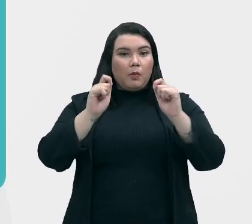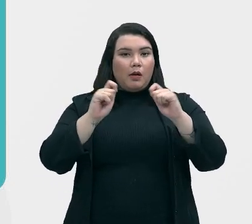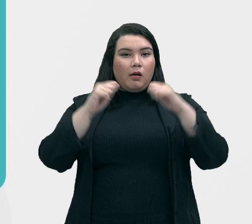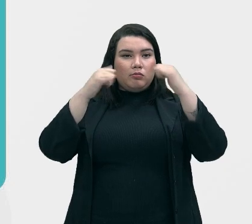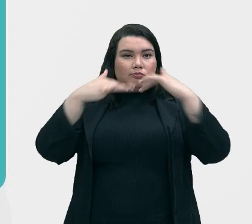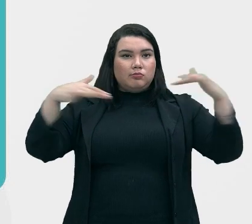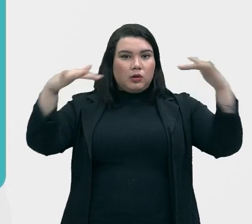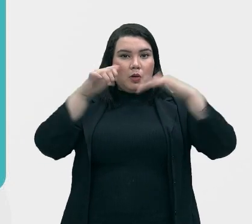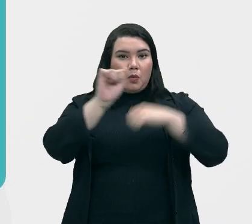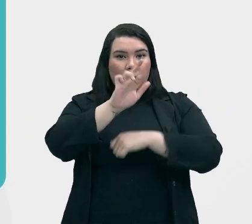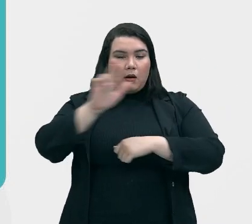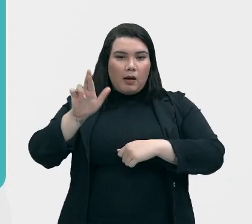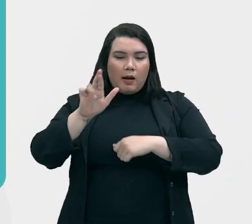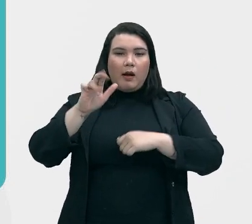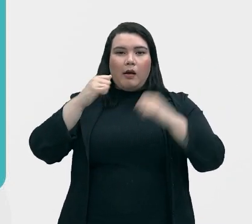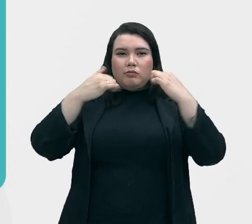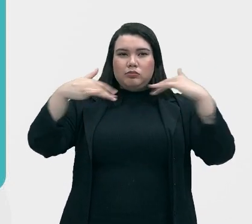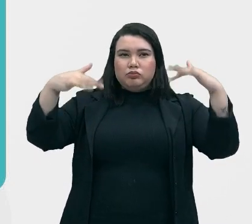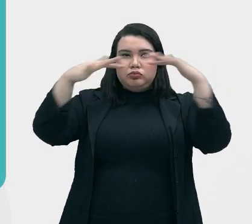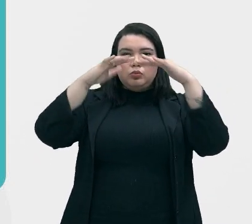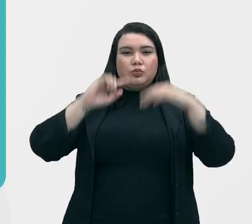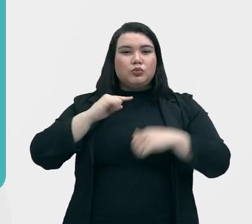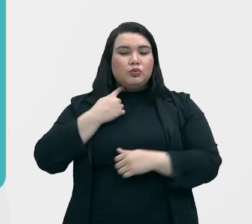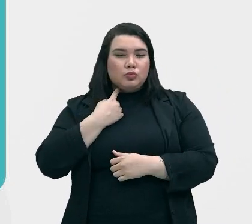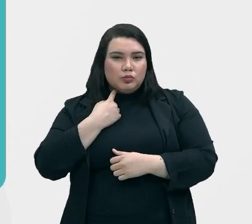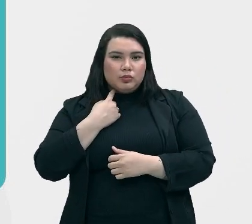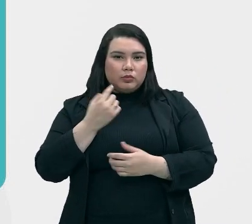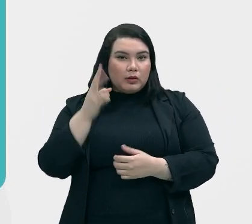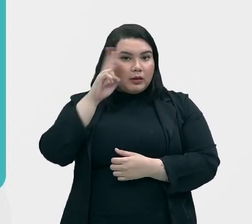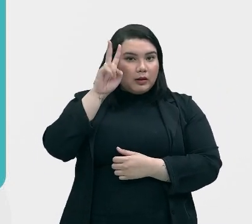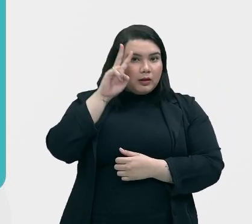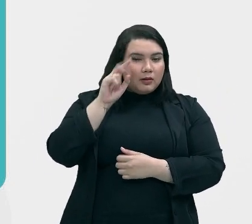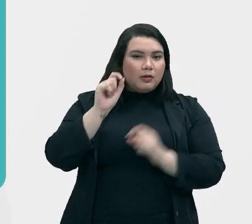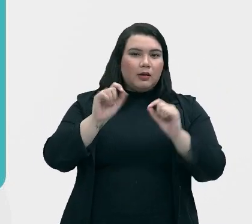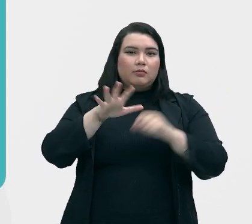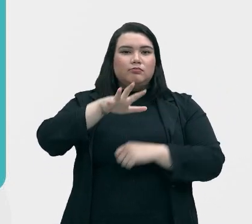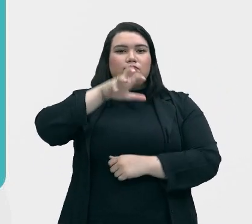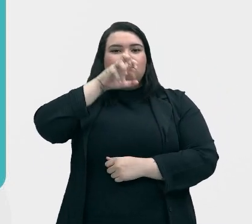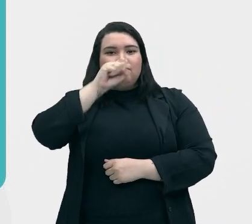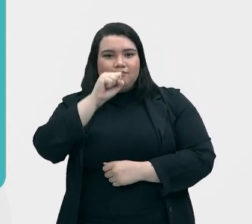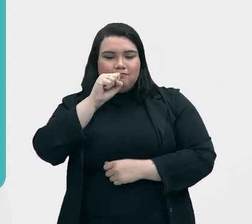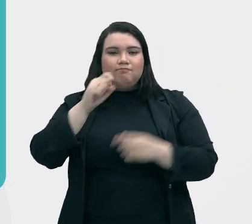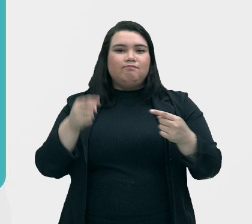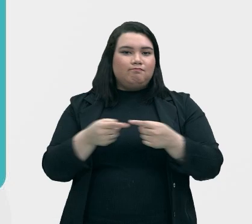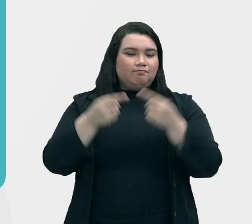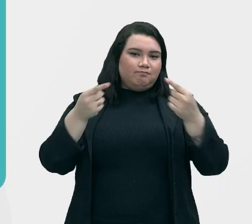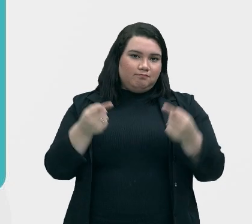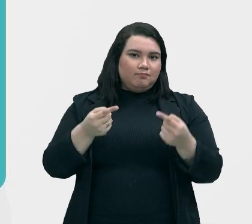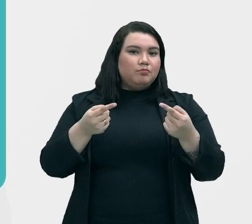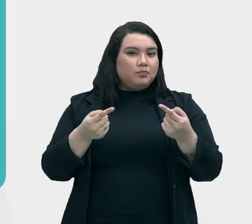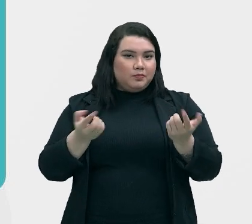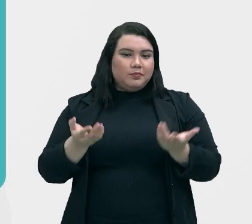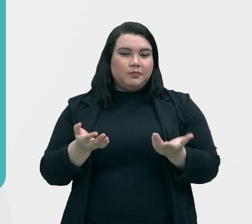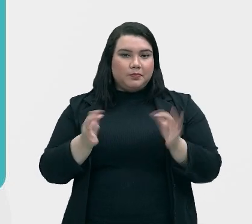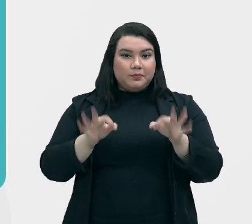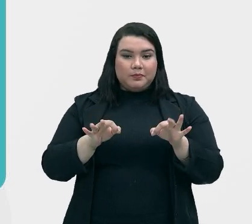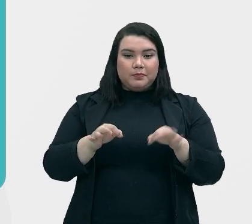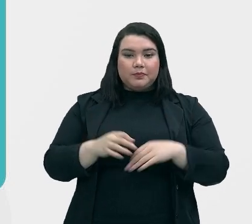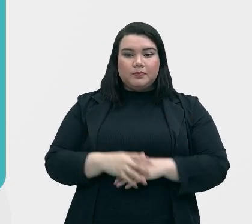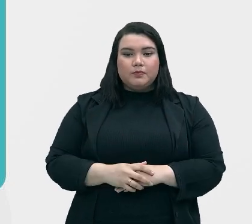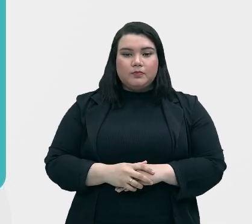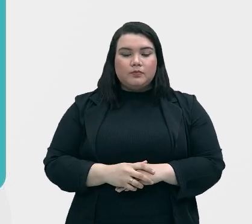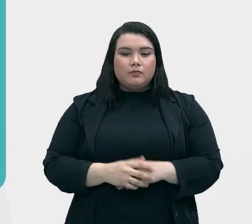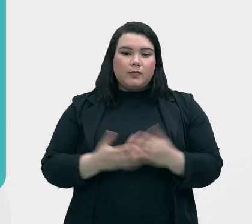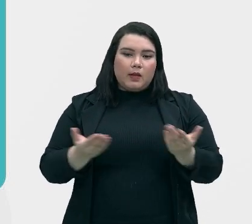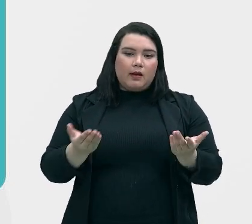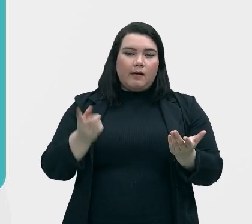do ar. Quando a gente fala em poluição do ar, a gente pensa logo o quê? Respiração, né? Problemas respiratórios. Sim. Isso